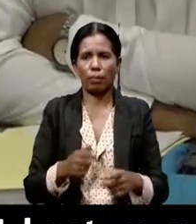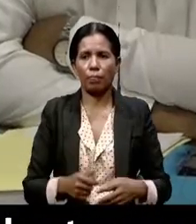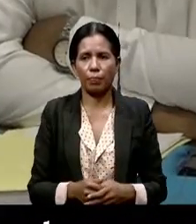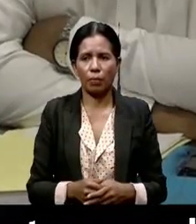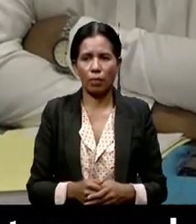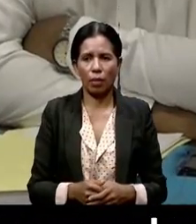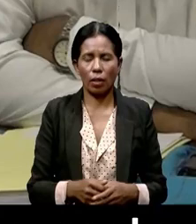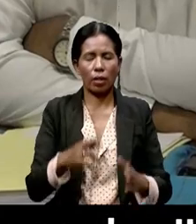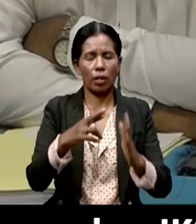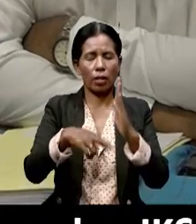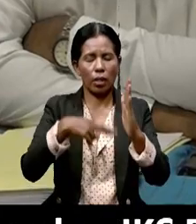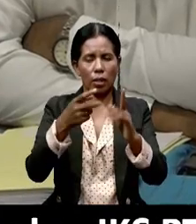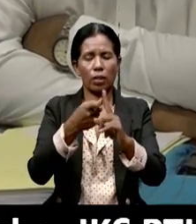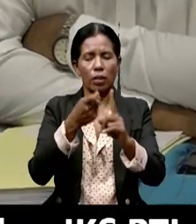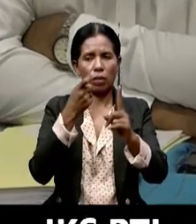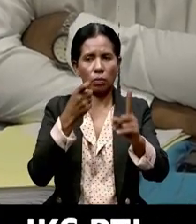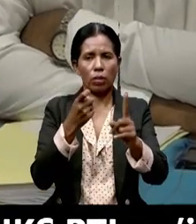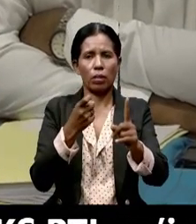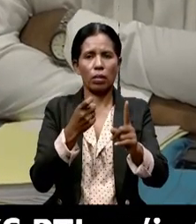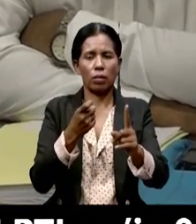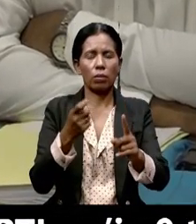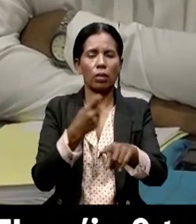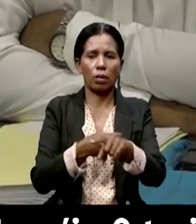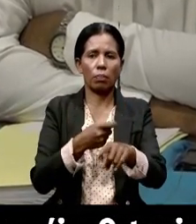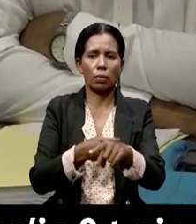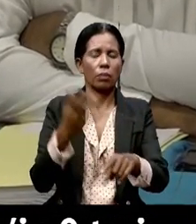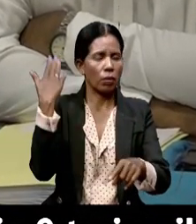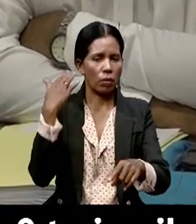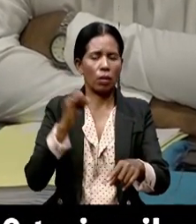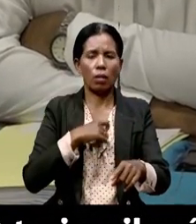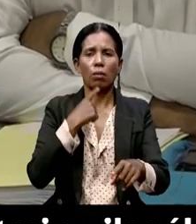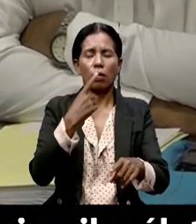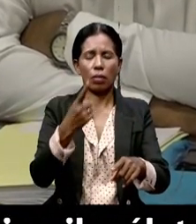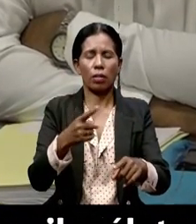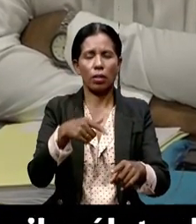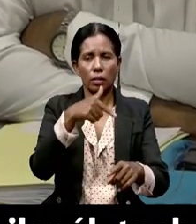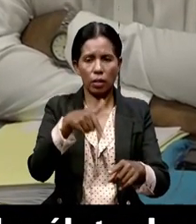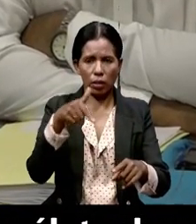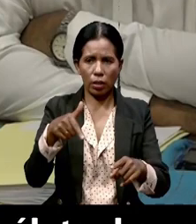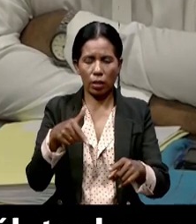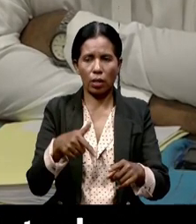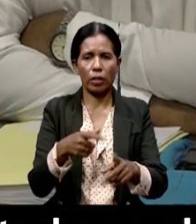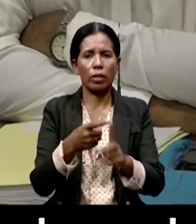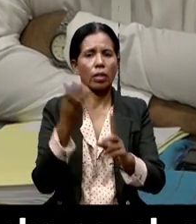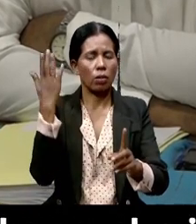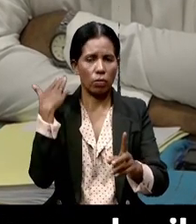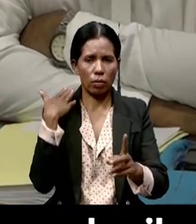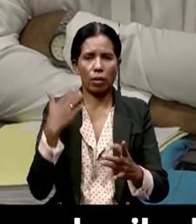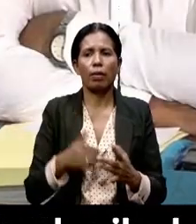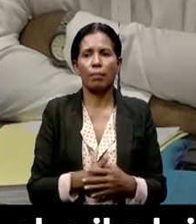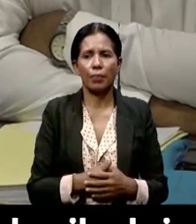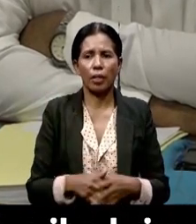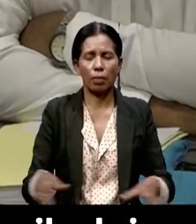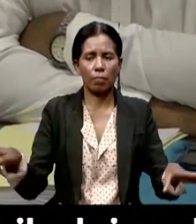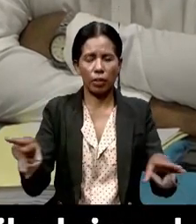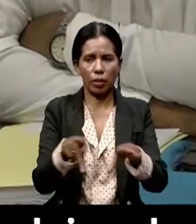Duturine serne, maya hukeras usi pasaru, koinga kuletona kata ka seti-seti ne, ini